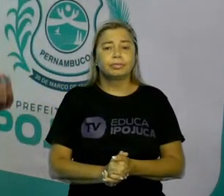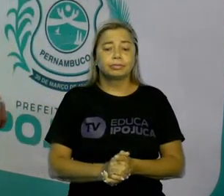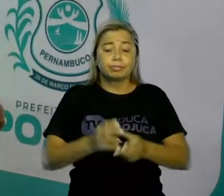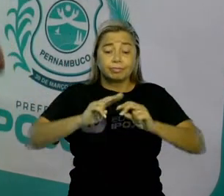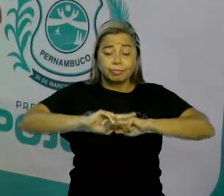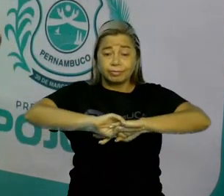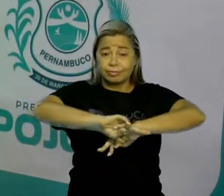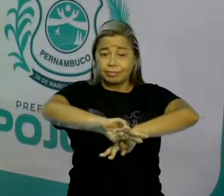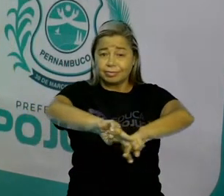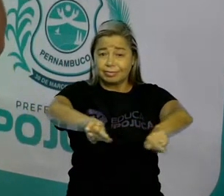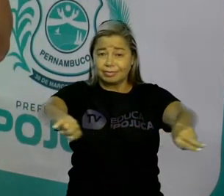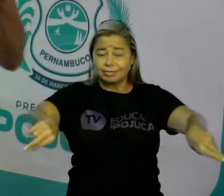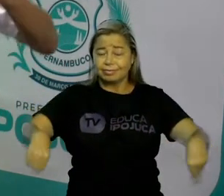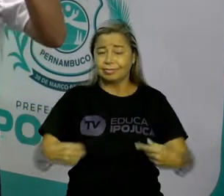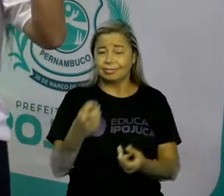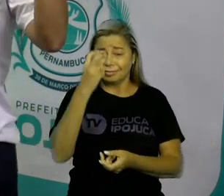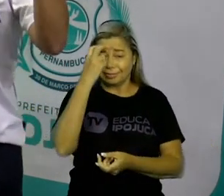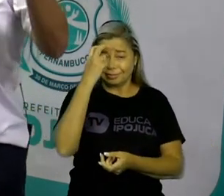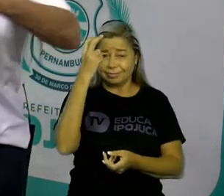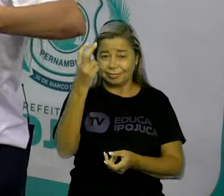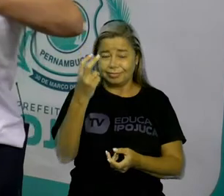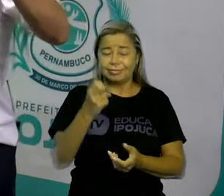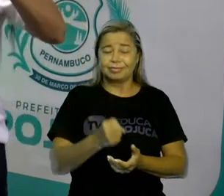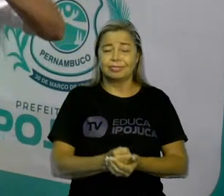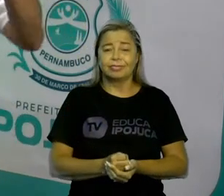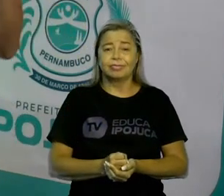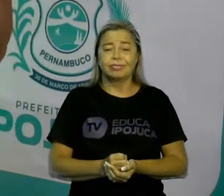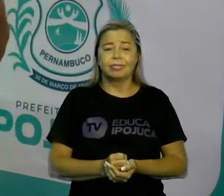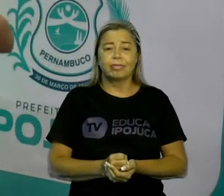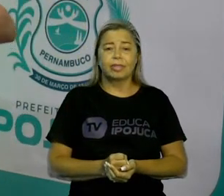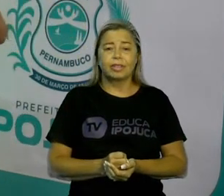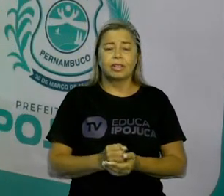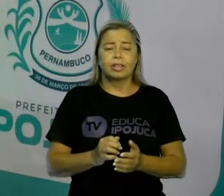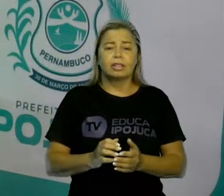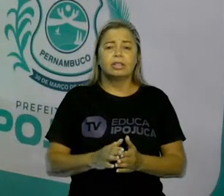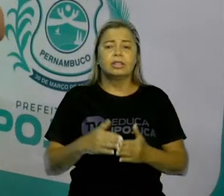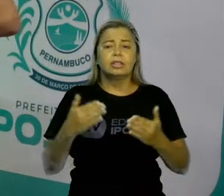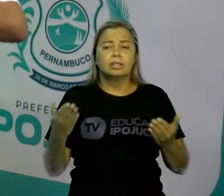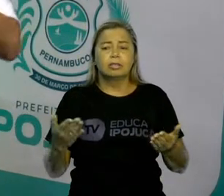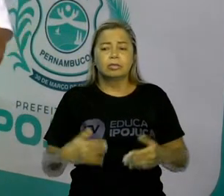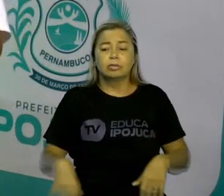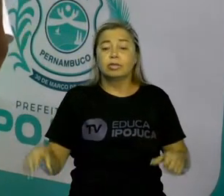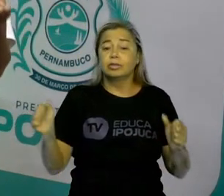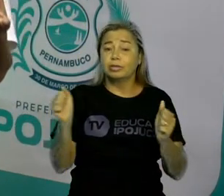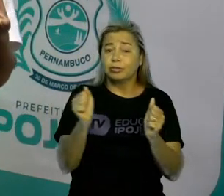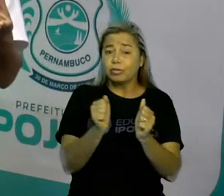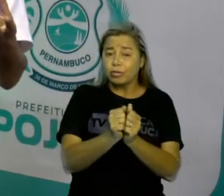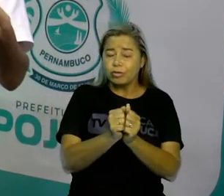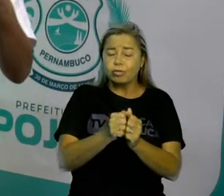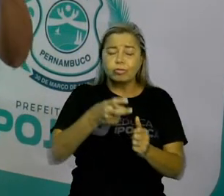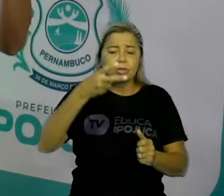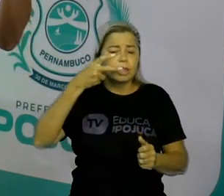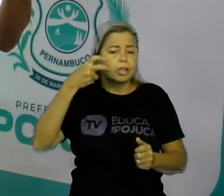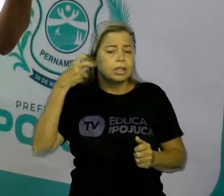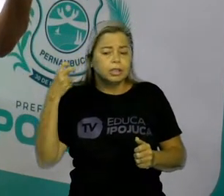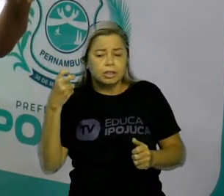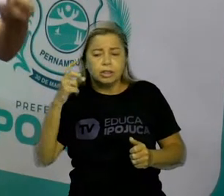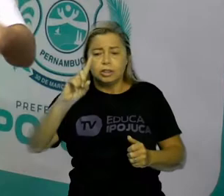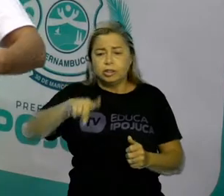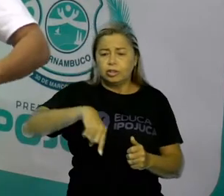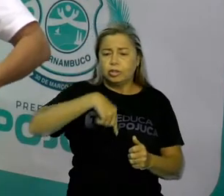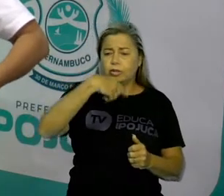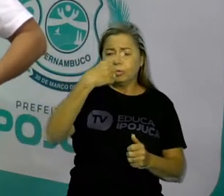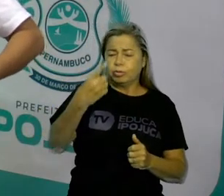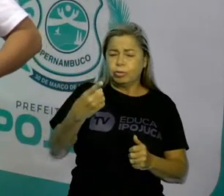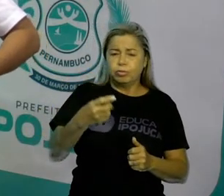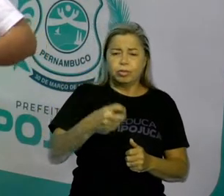Diversidade cultural. Então, quando vai juntando cada povo, os povos indígenas com outros povos, ou uma tribo